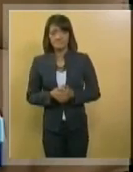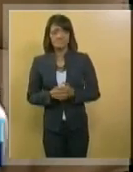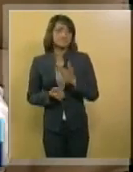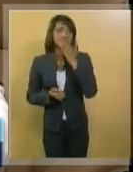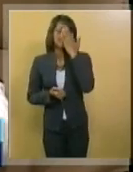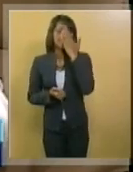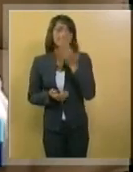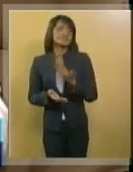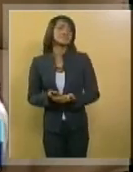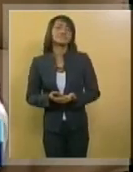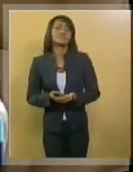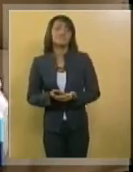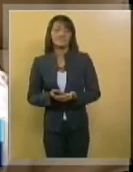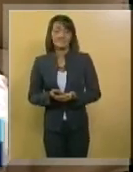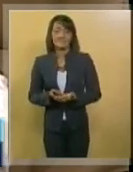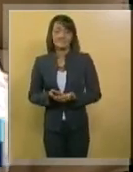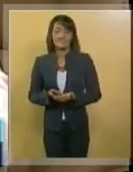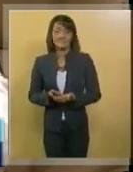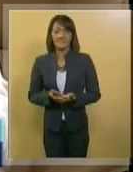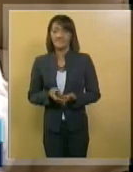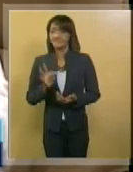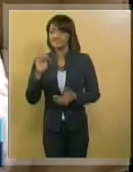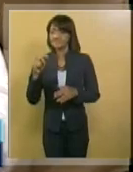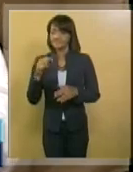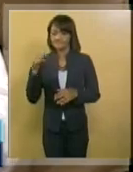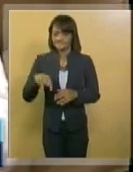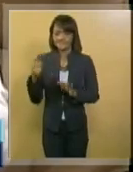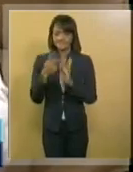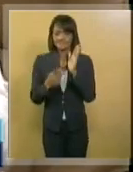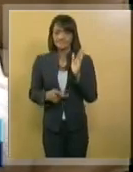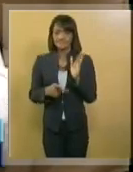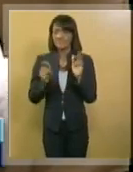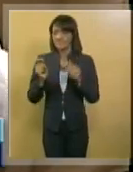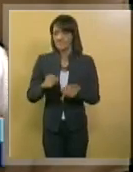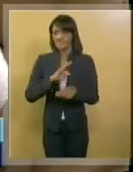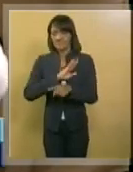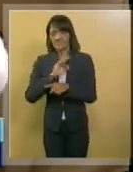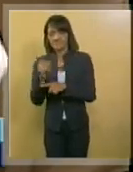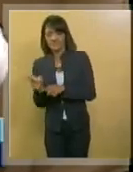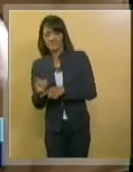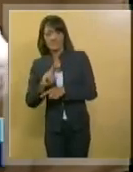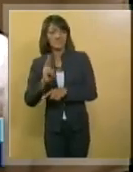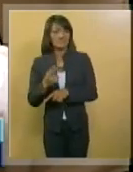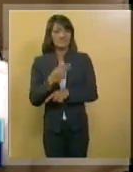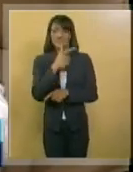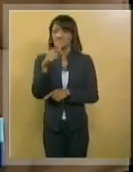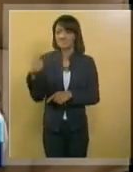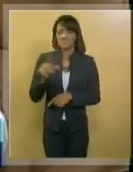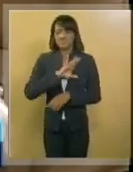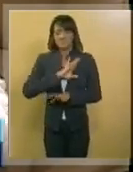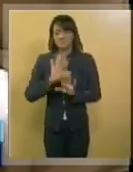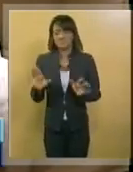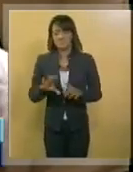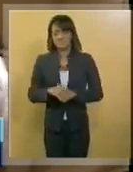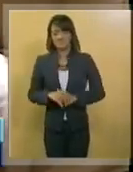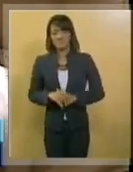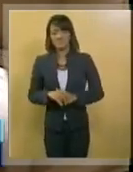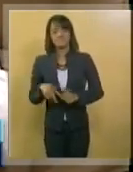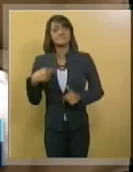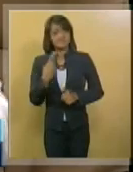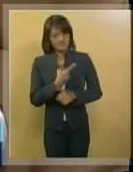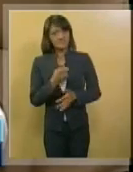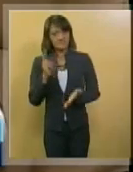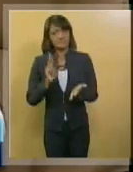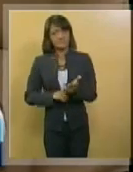que chegando a qualquer regulamentação, seja de um colega, seja de qualquer um dos colegas, a gente vai